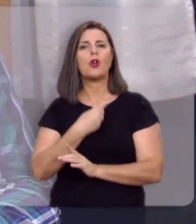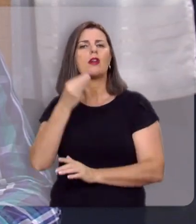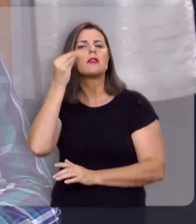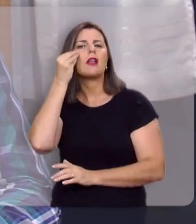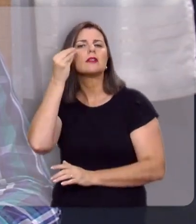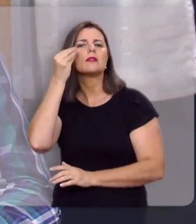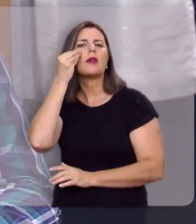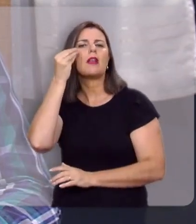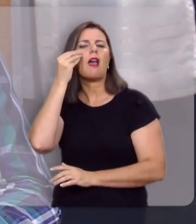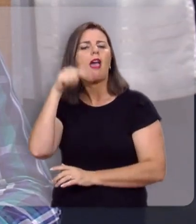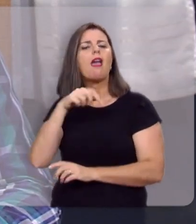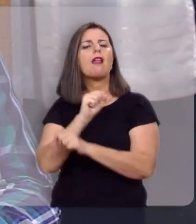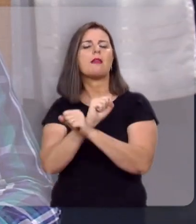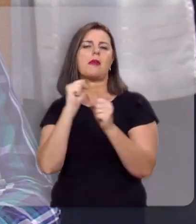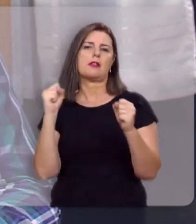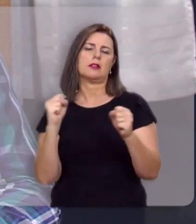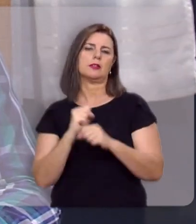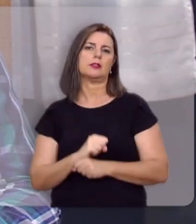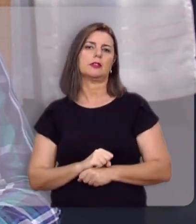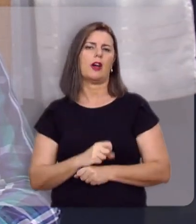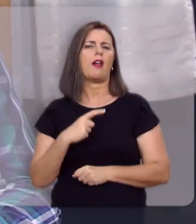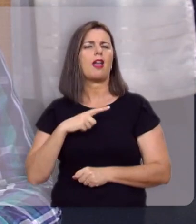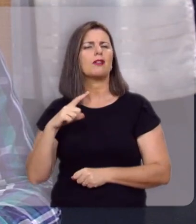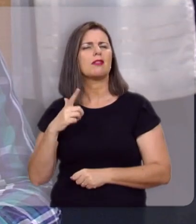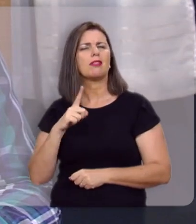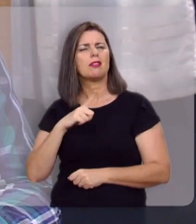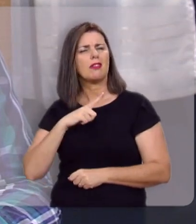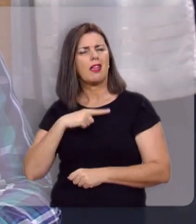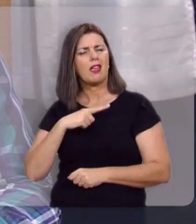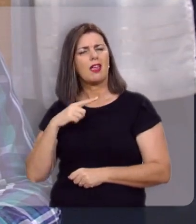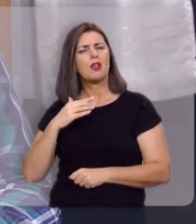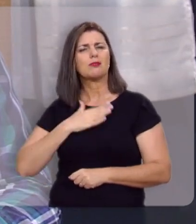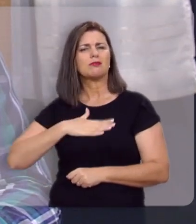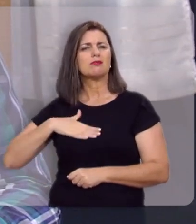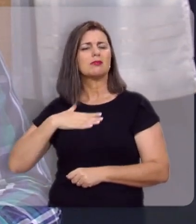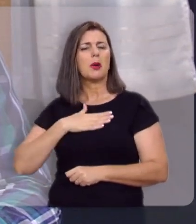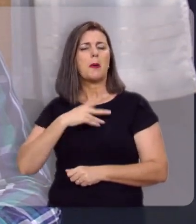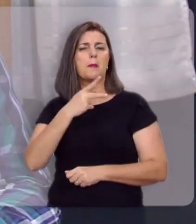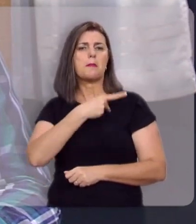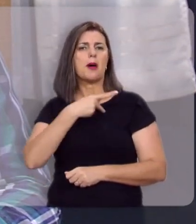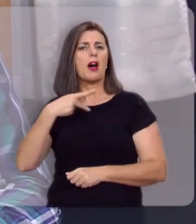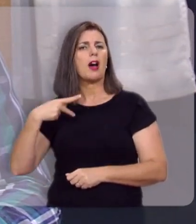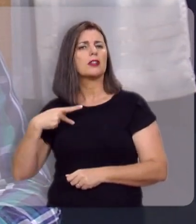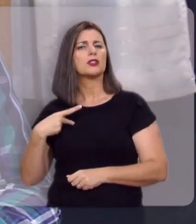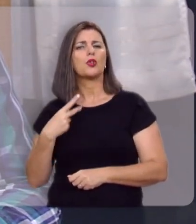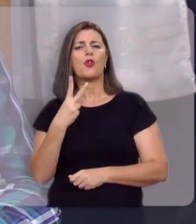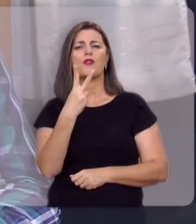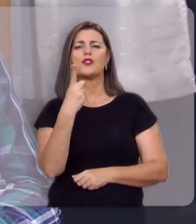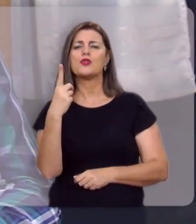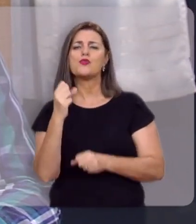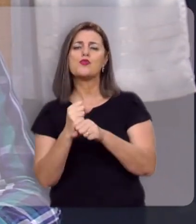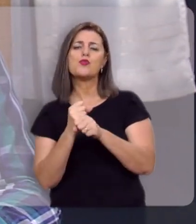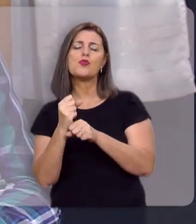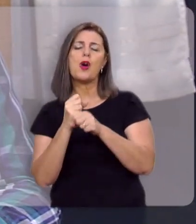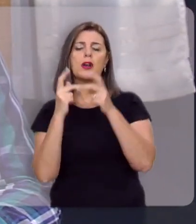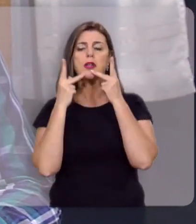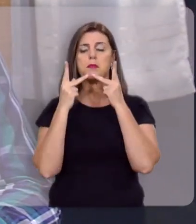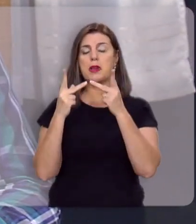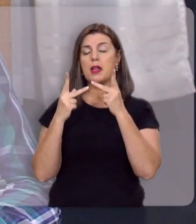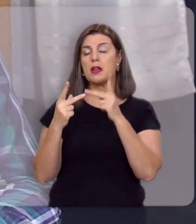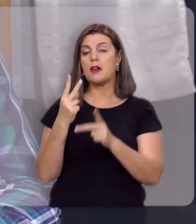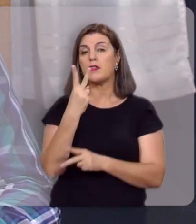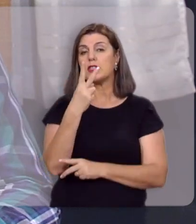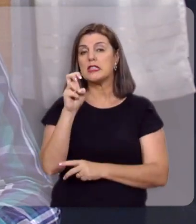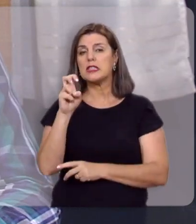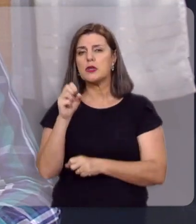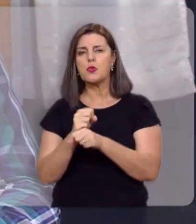nós experimentemos essa libertação. Eu tenho o privilégio de ser pastor ordenado há 21 anos e pregador do